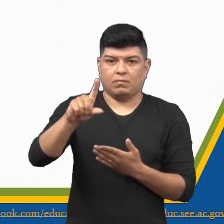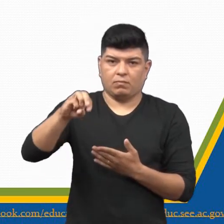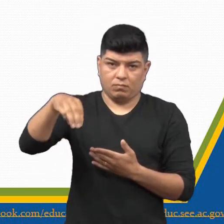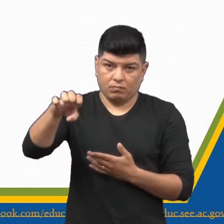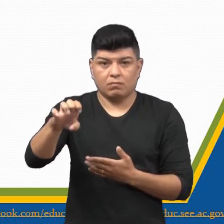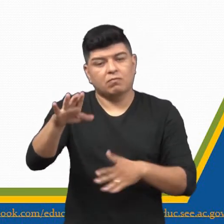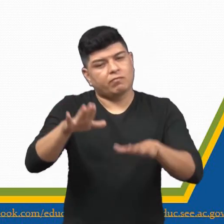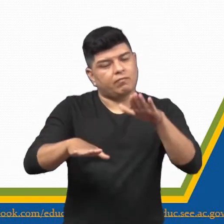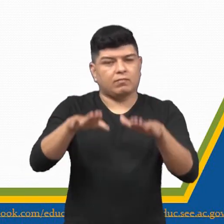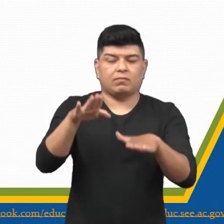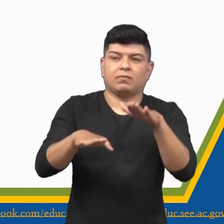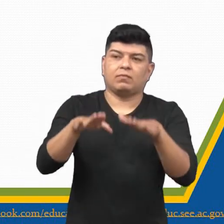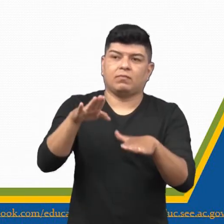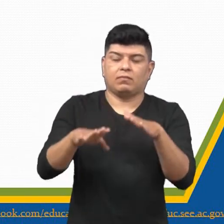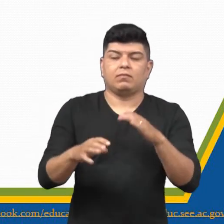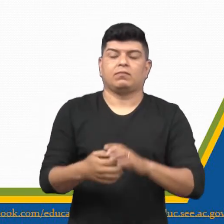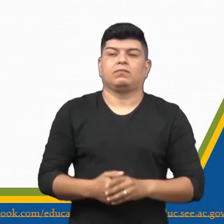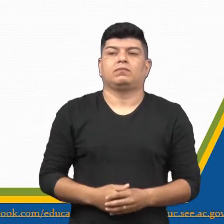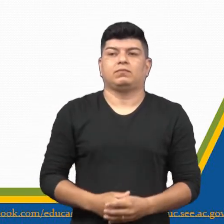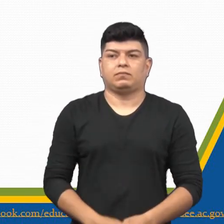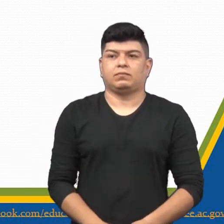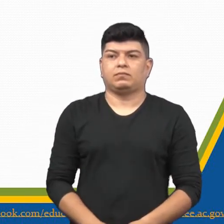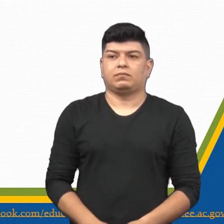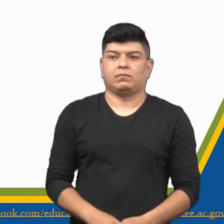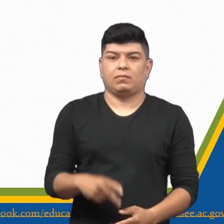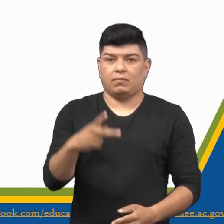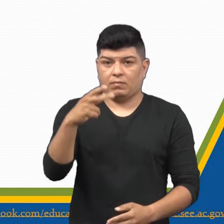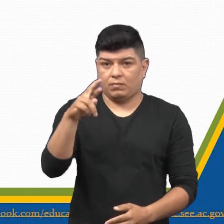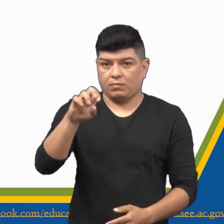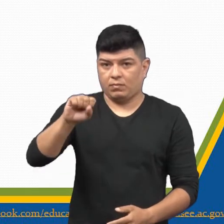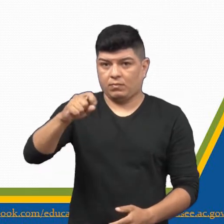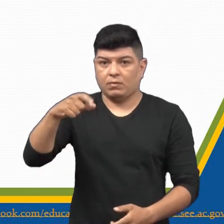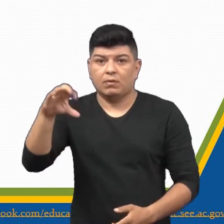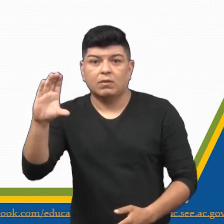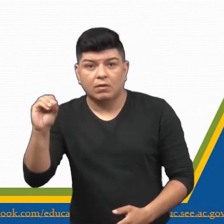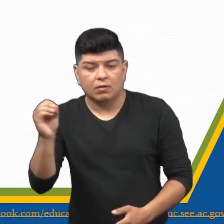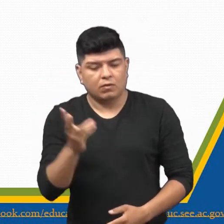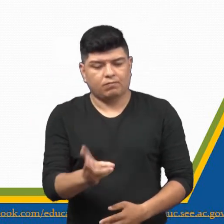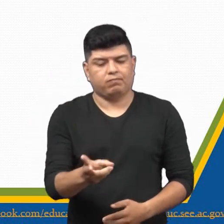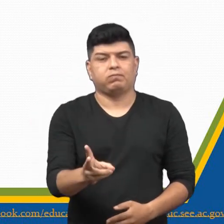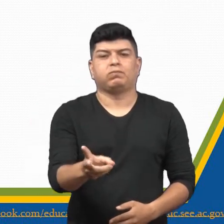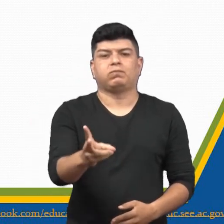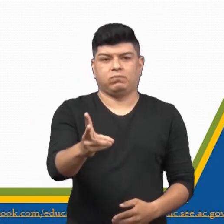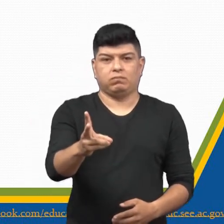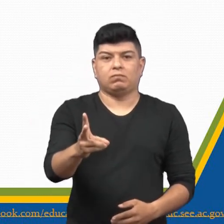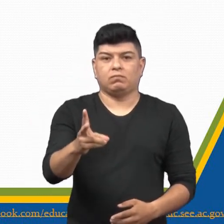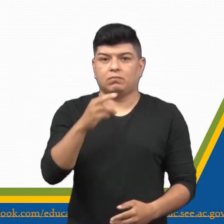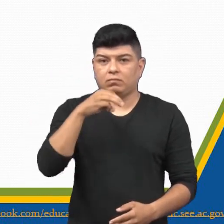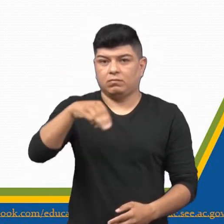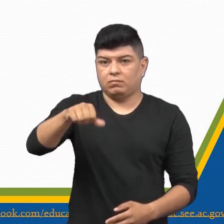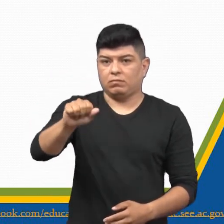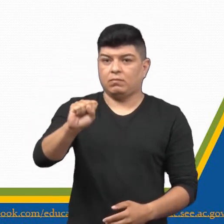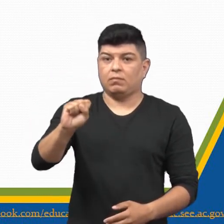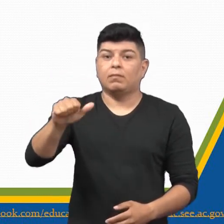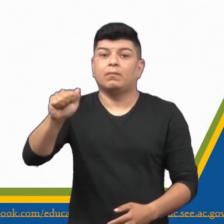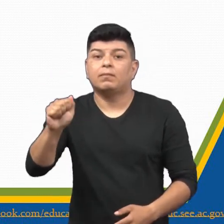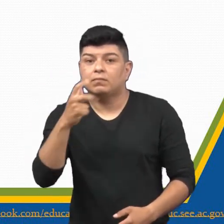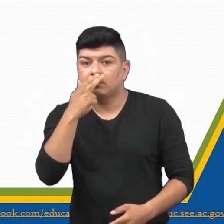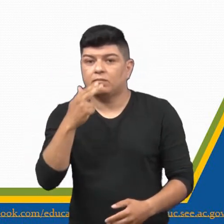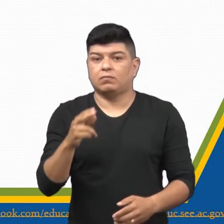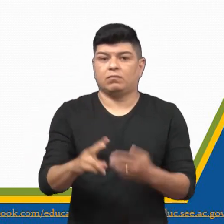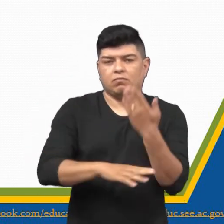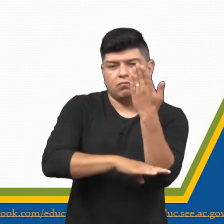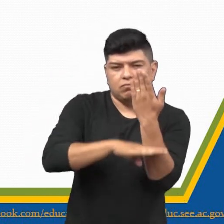temperatura variam. Com a pressão sendo mantida constante, a massa de determinado gás ocupa um